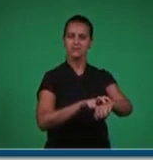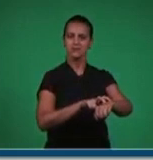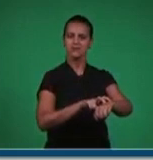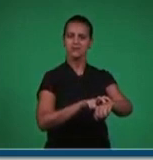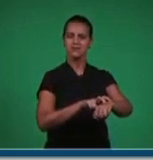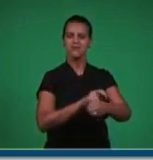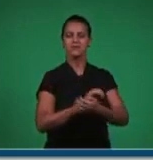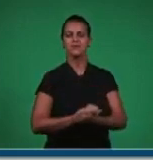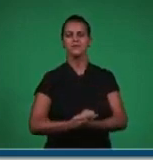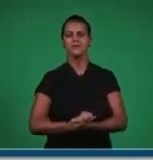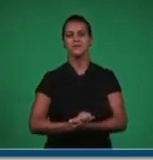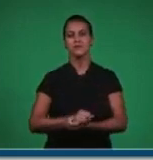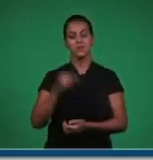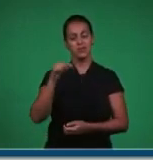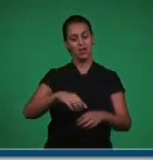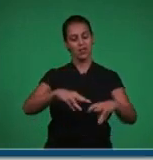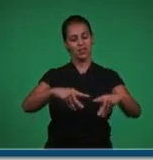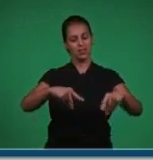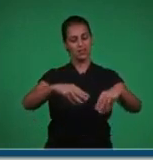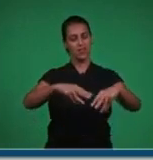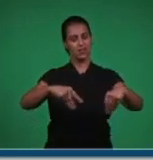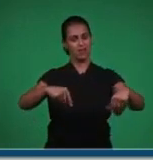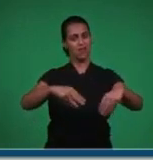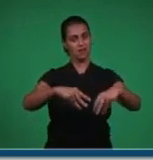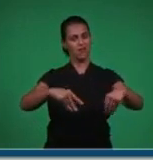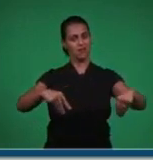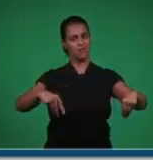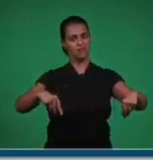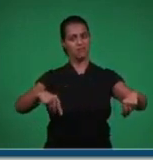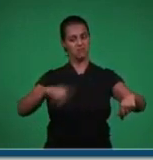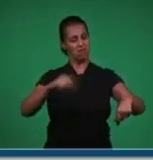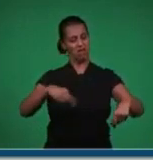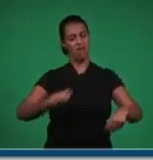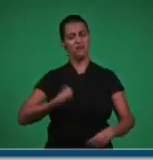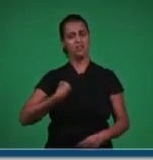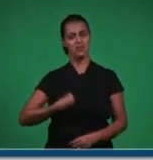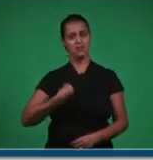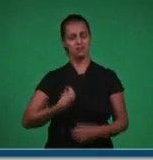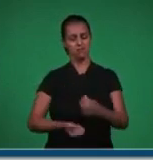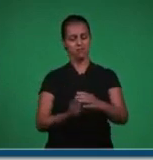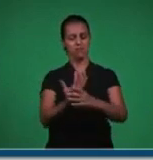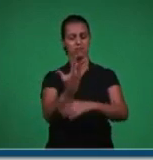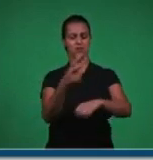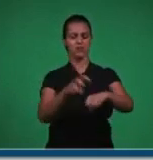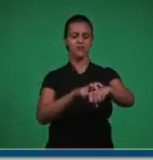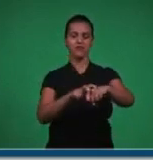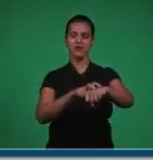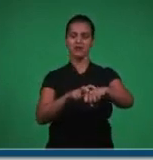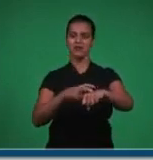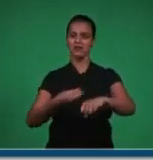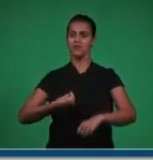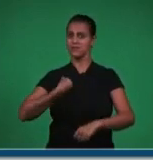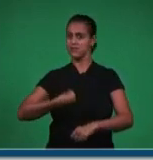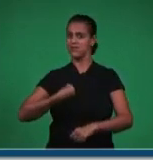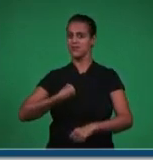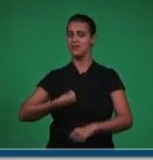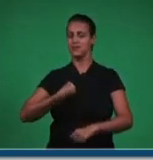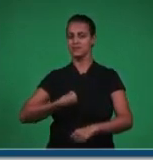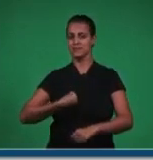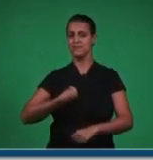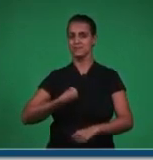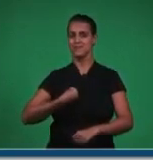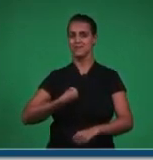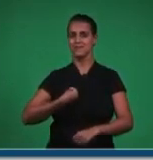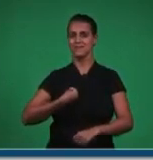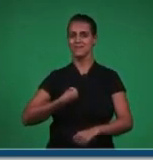é uma matéria. Erva verde é vivo. Então, do inanimado surgiu vida. Produz a